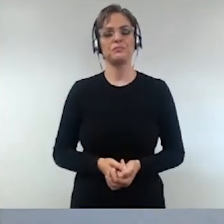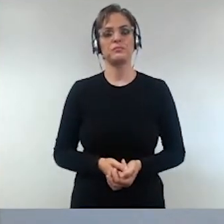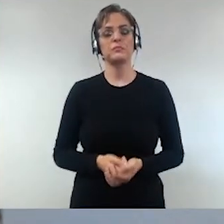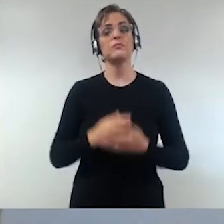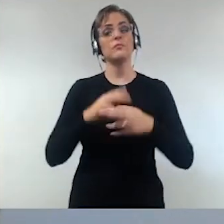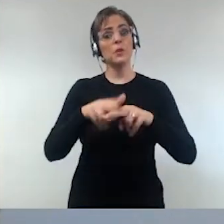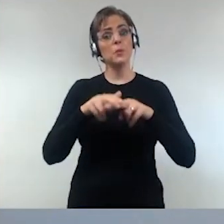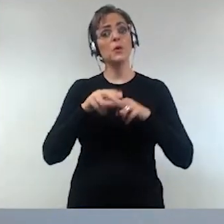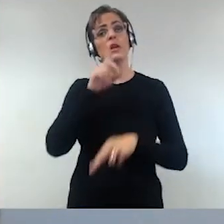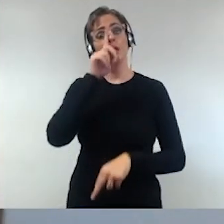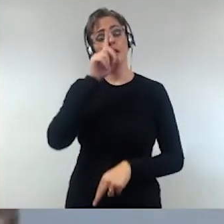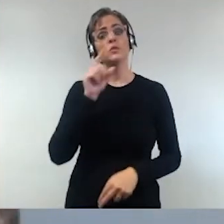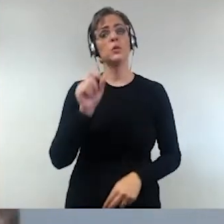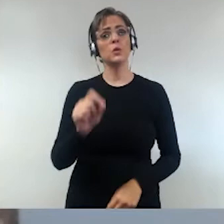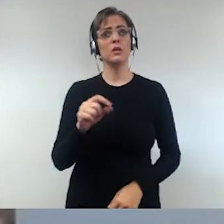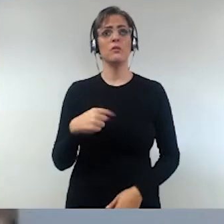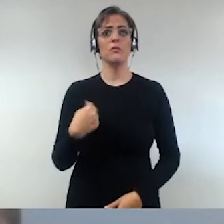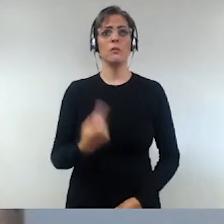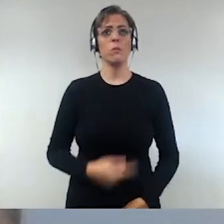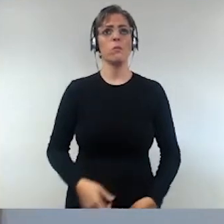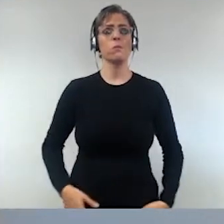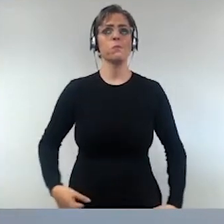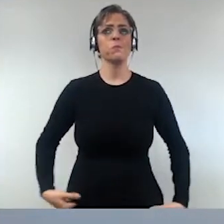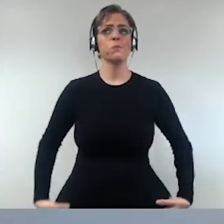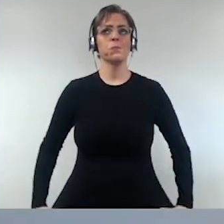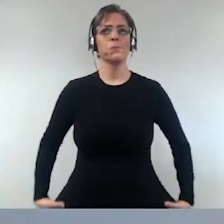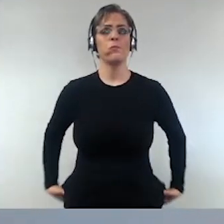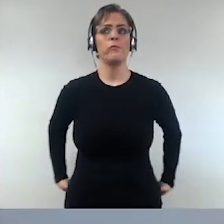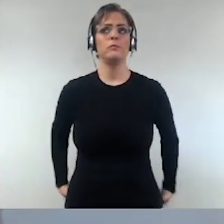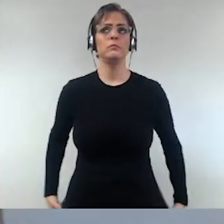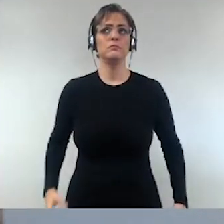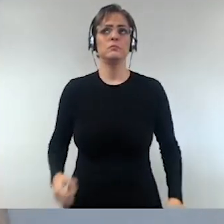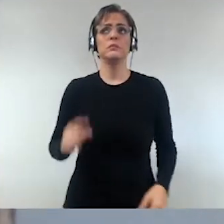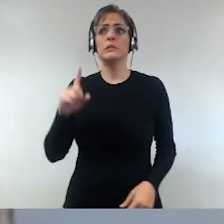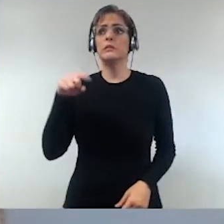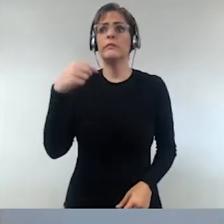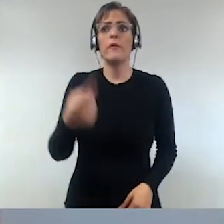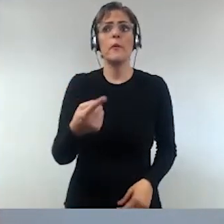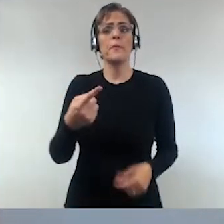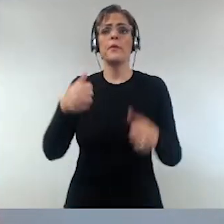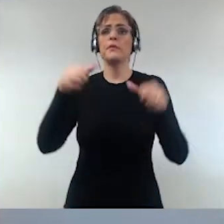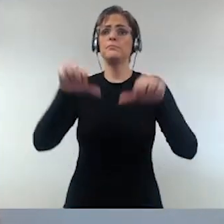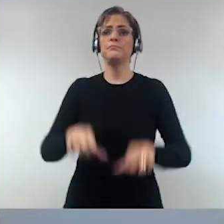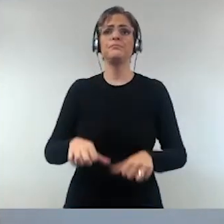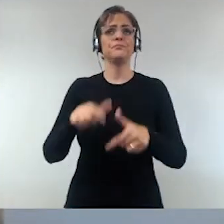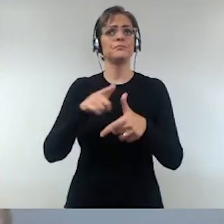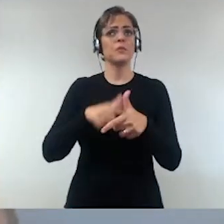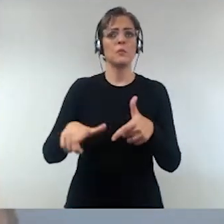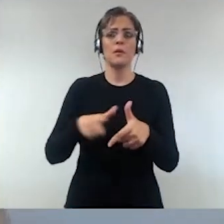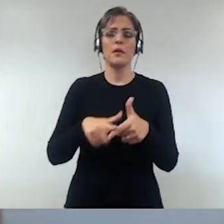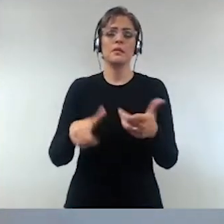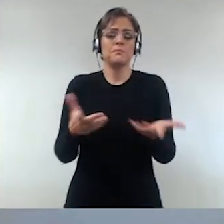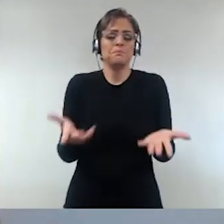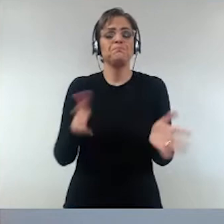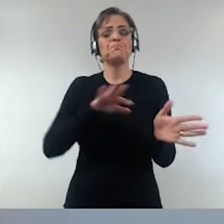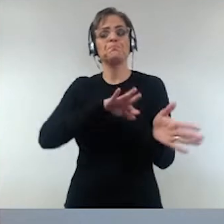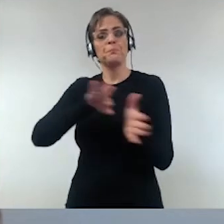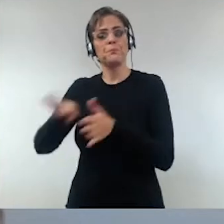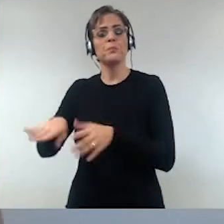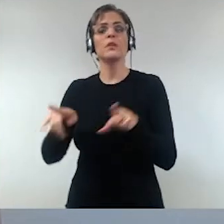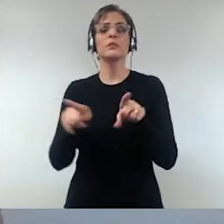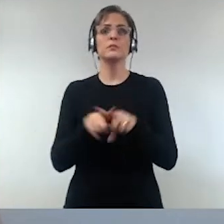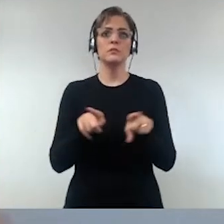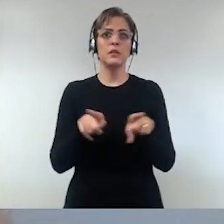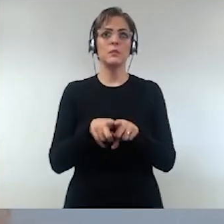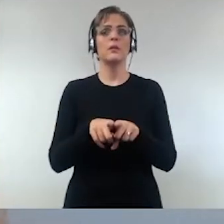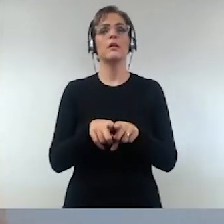risco do que a gente conseguiu em sede liminar ser depois revisto e ter sucumbência, ter juros, enfim. Do outro lado, a gente tem, além